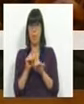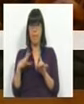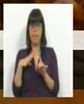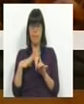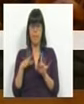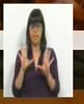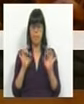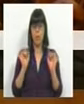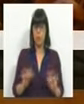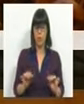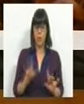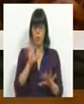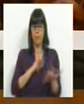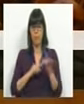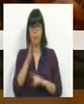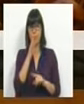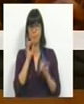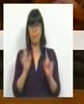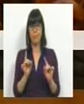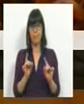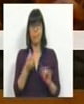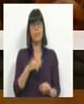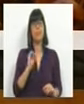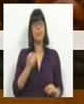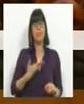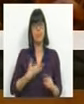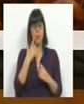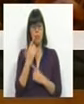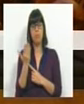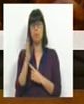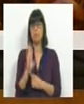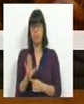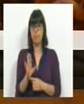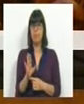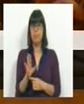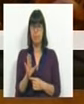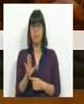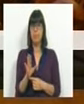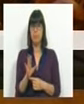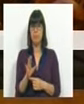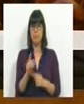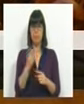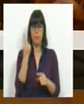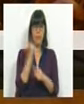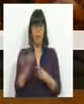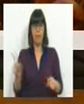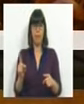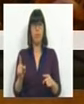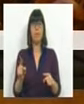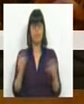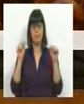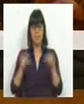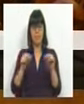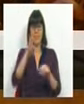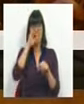Hoje, senhoras e senhores deputados, o PSD demonstrou, de uma assentada, que